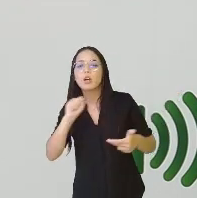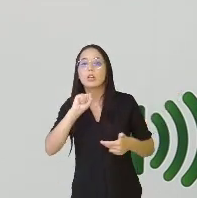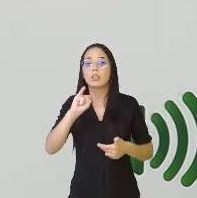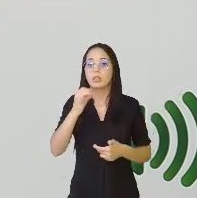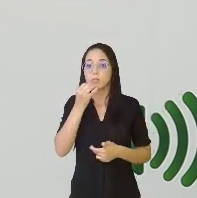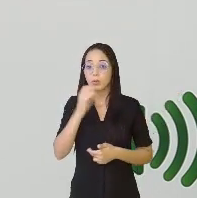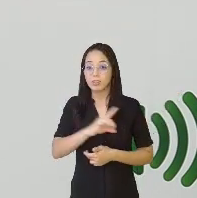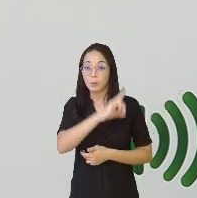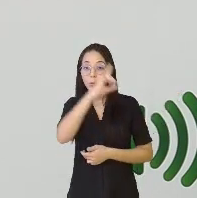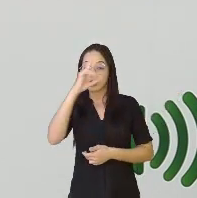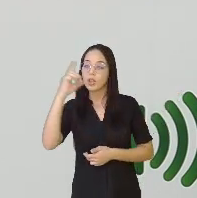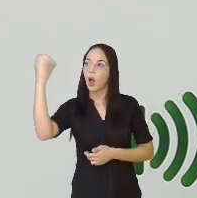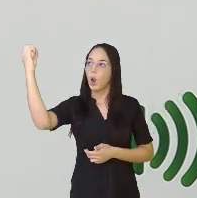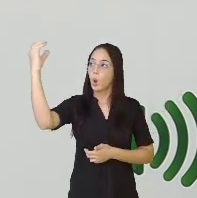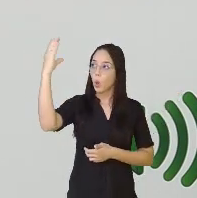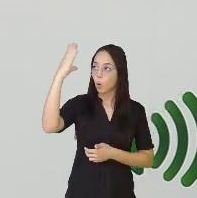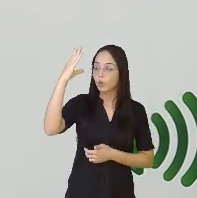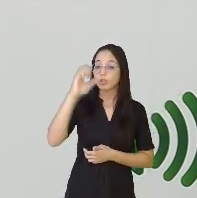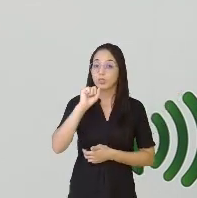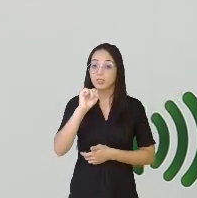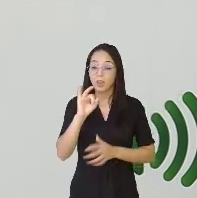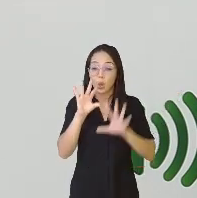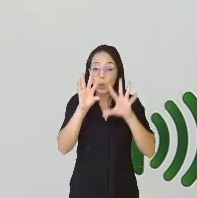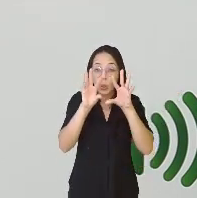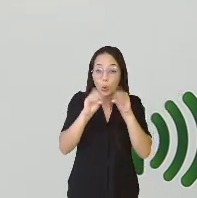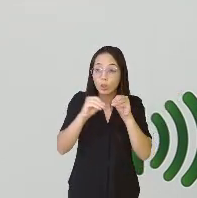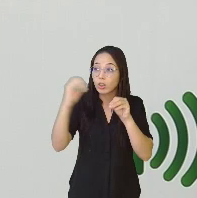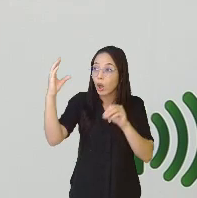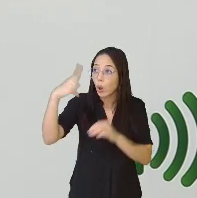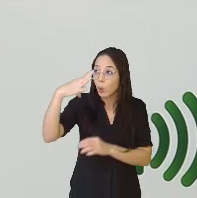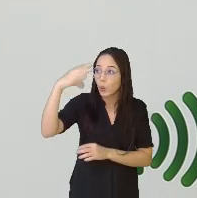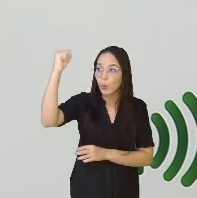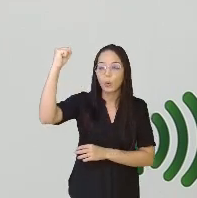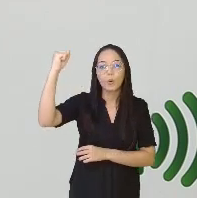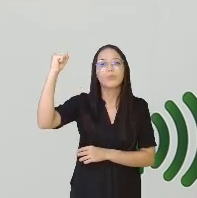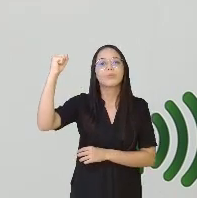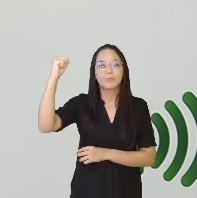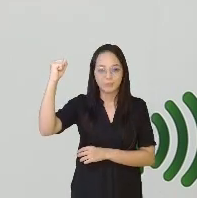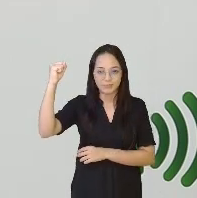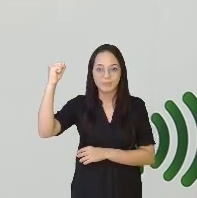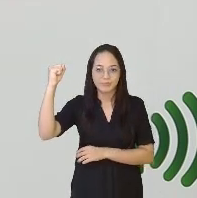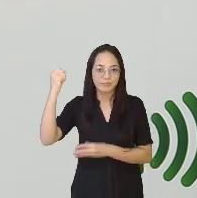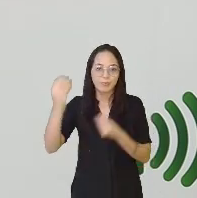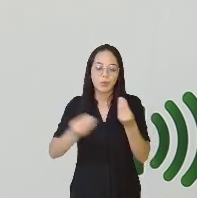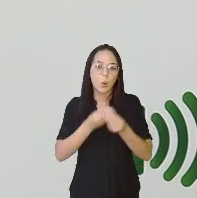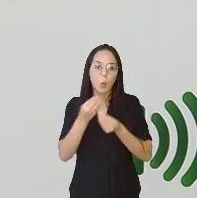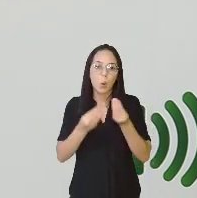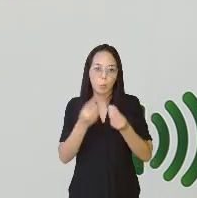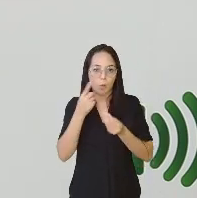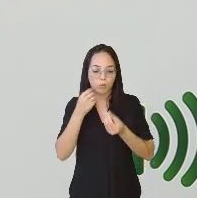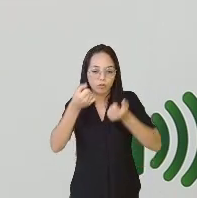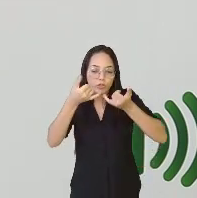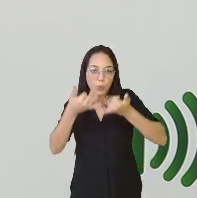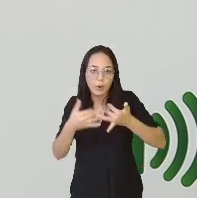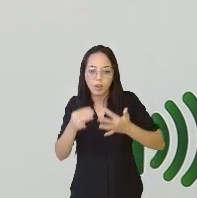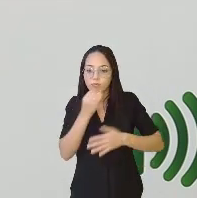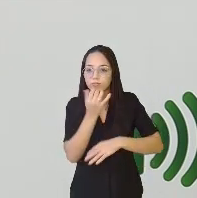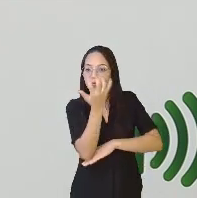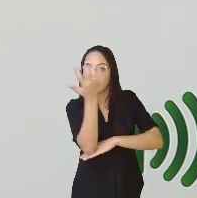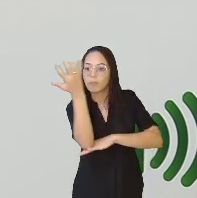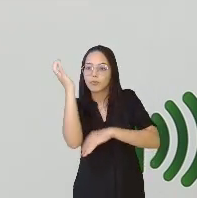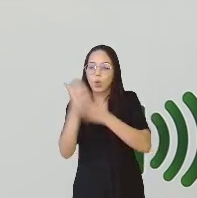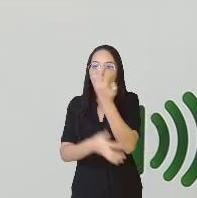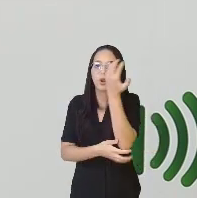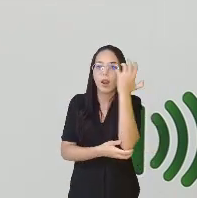estar de uma forma. Se for à noite, a luz estará de outra forma. Como eu dei o exemplo da floresta.